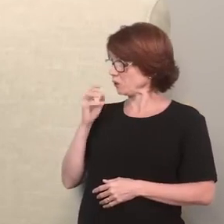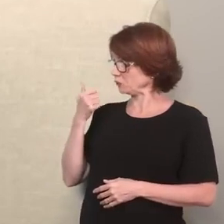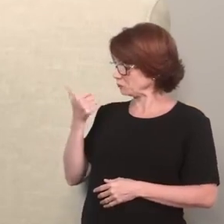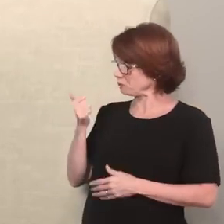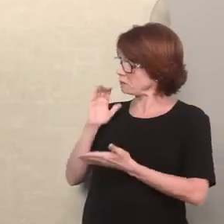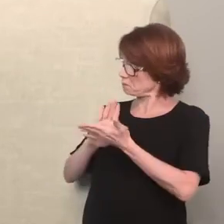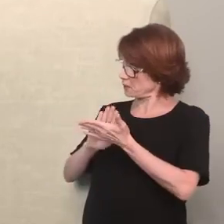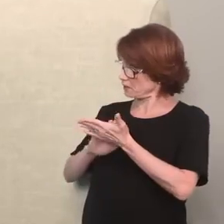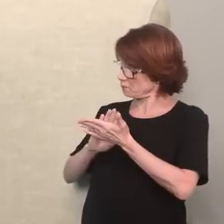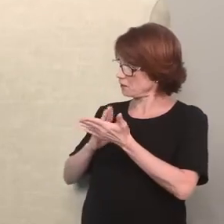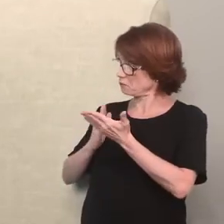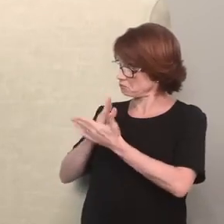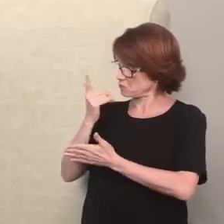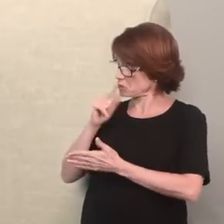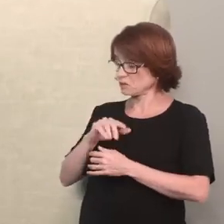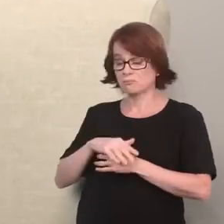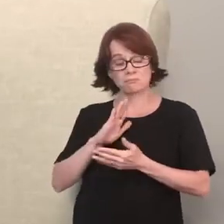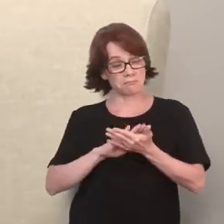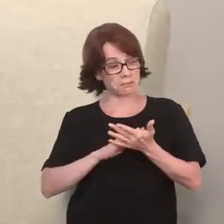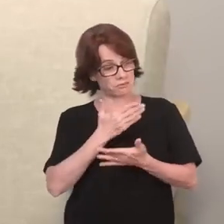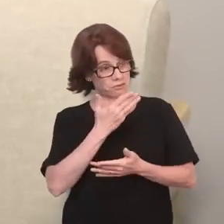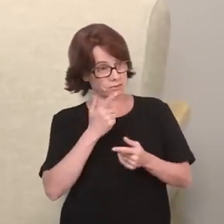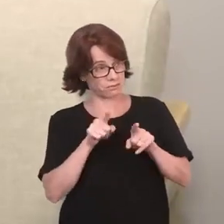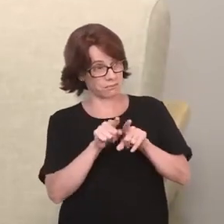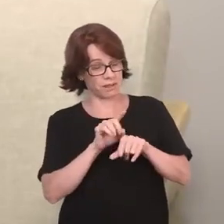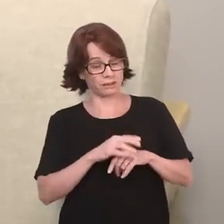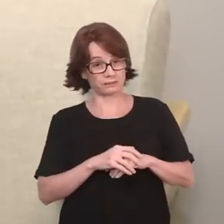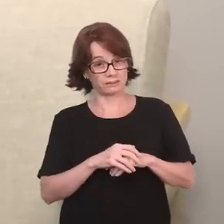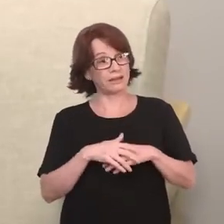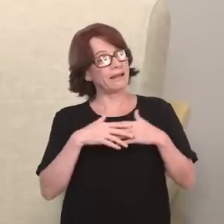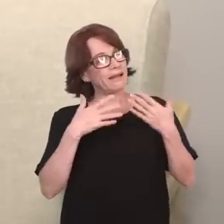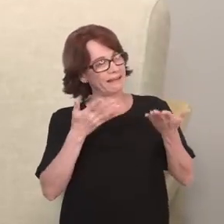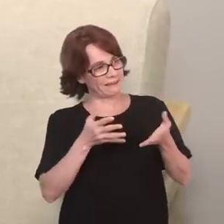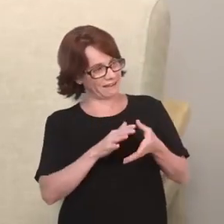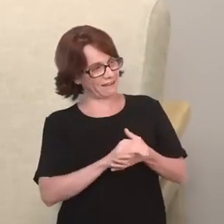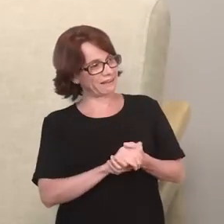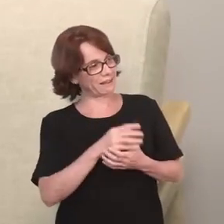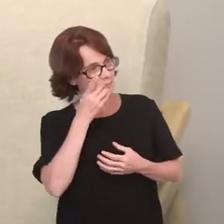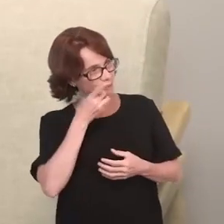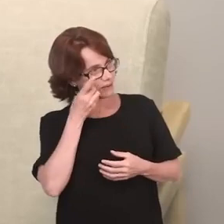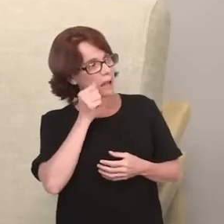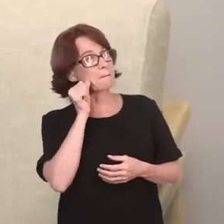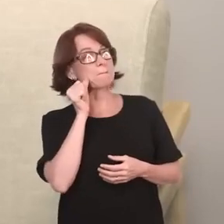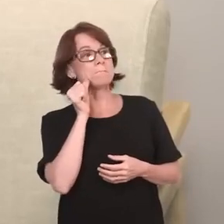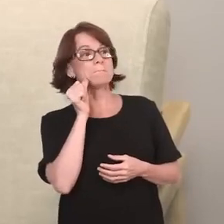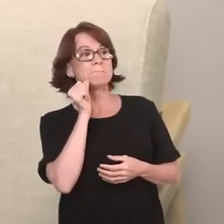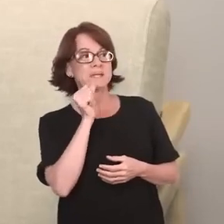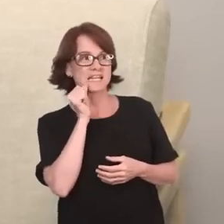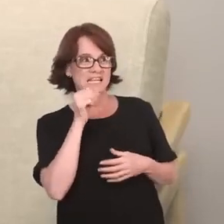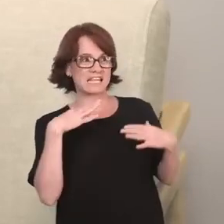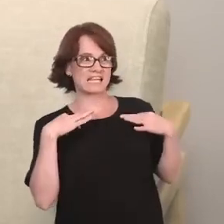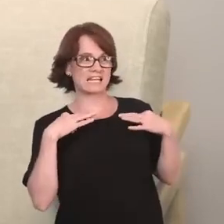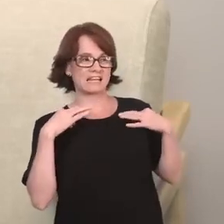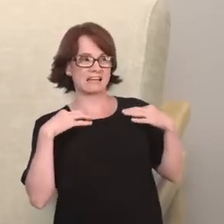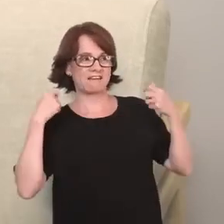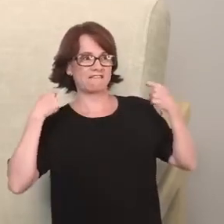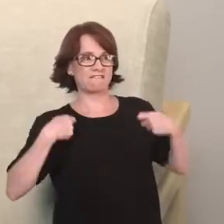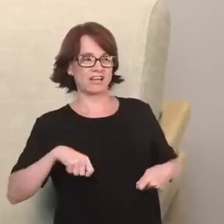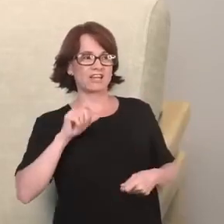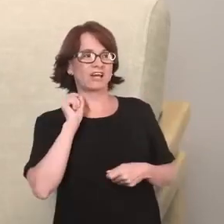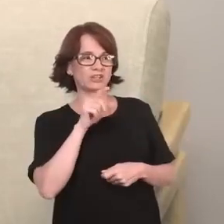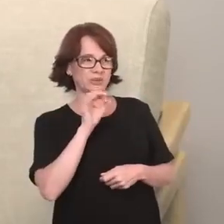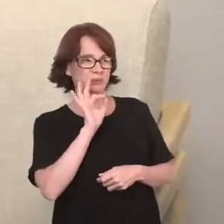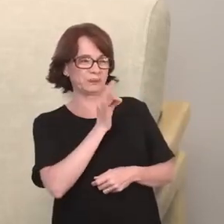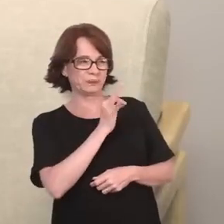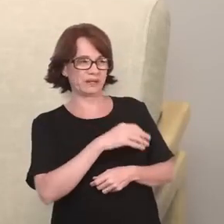falou, parabéns também, deputada. Deputada, meninas vestem azul, né? Ela me Hoje você